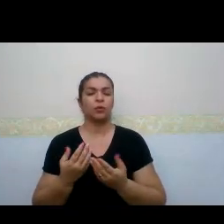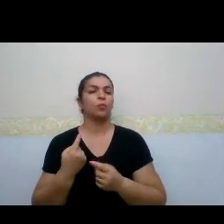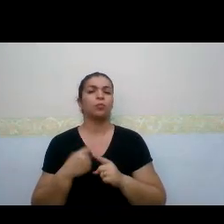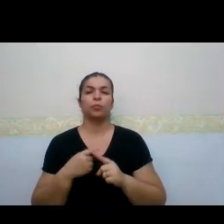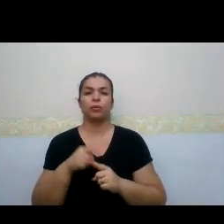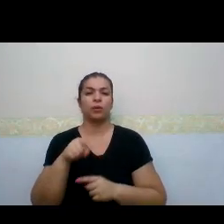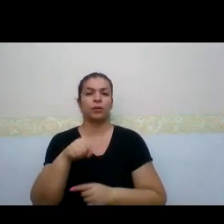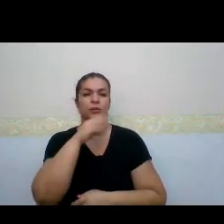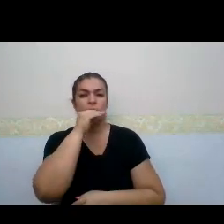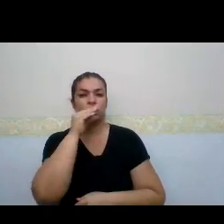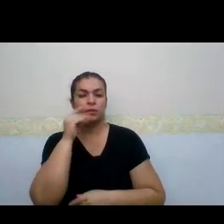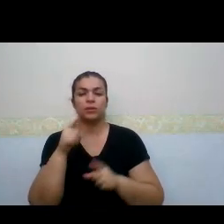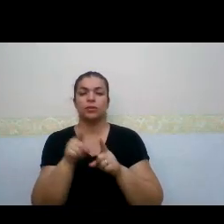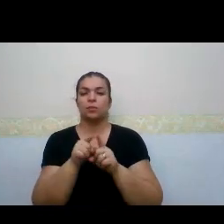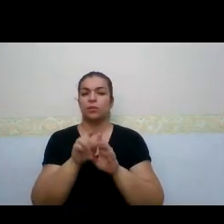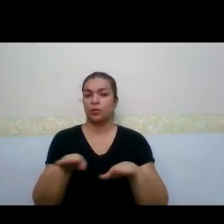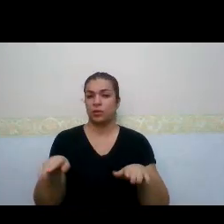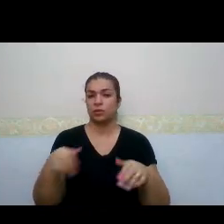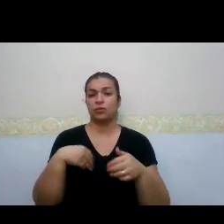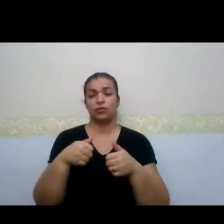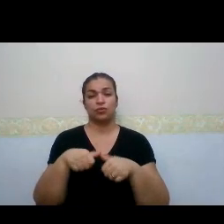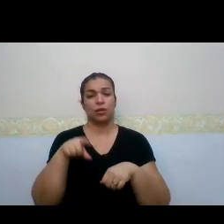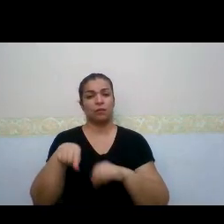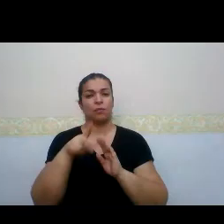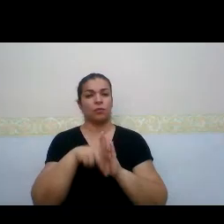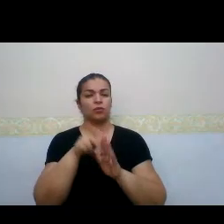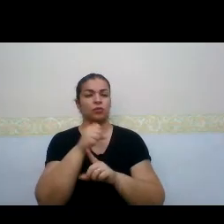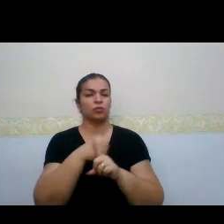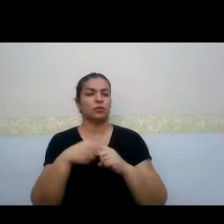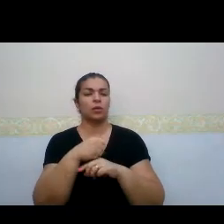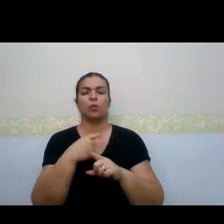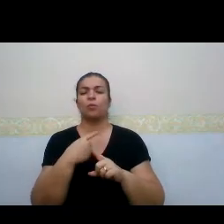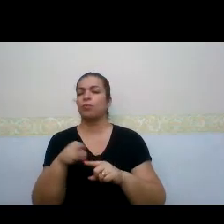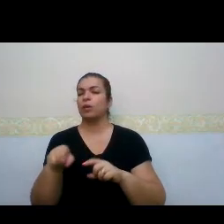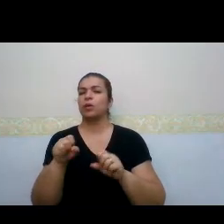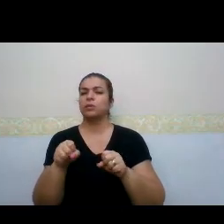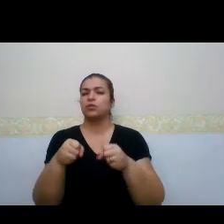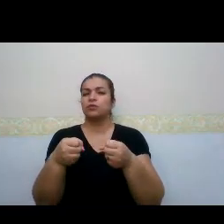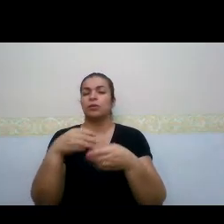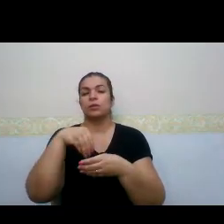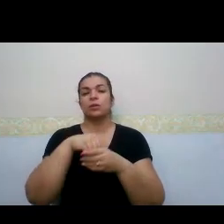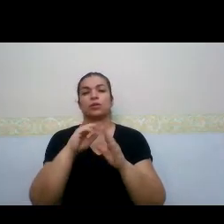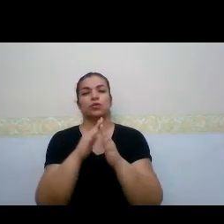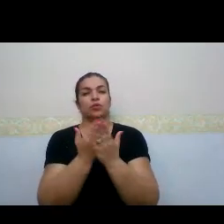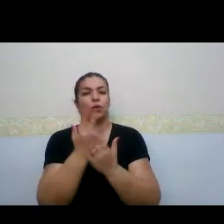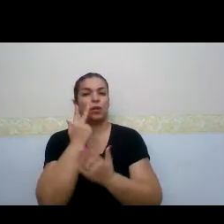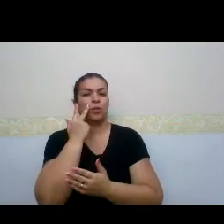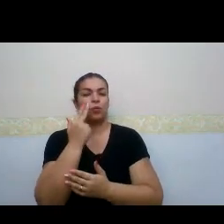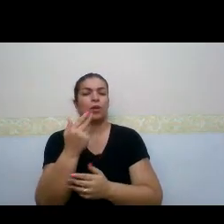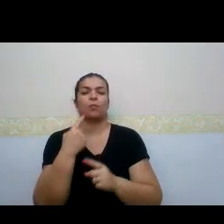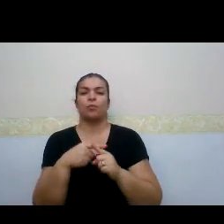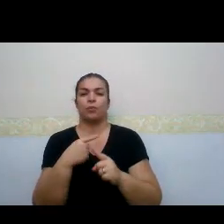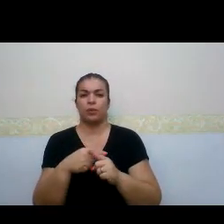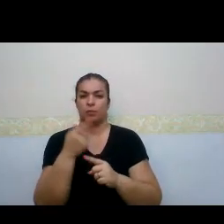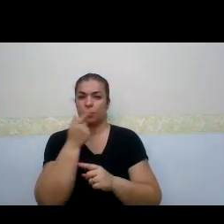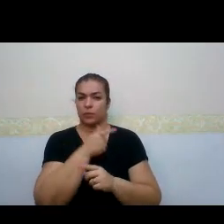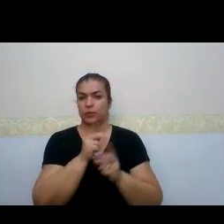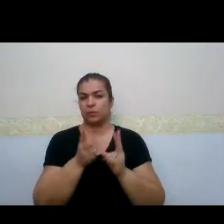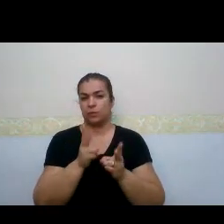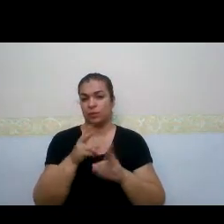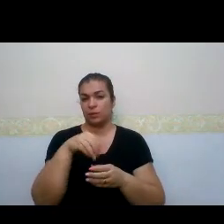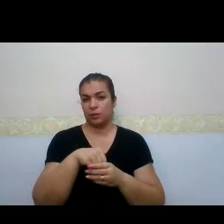em projetos sociais se esforçam dentro da escola regular para se manterem dentro do projeto